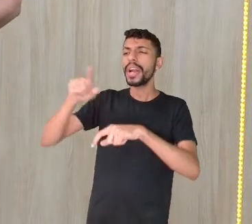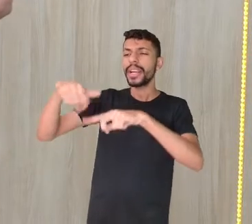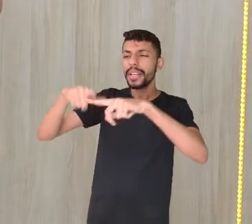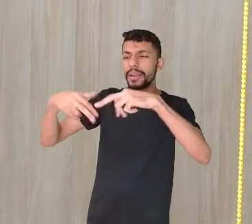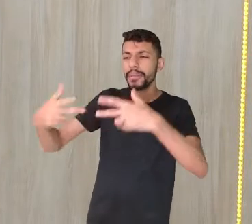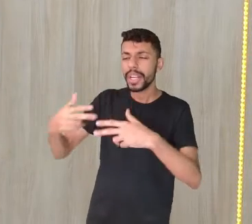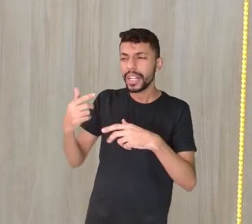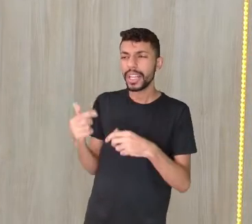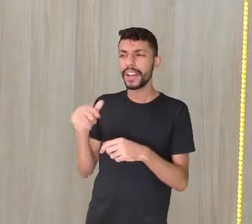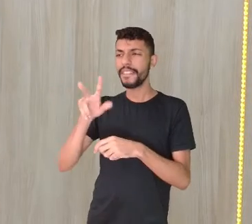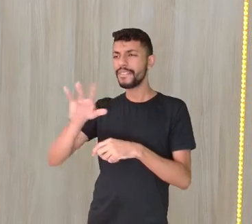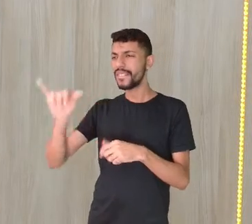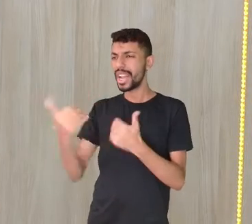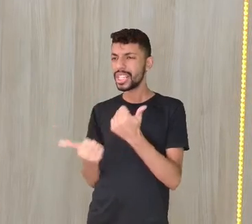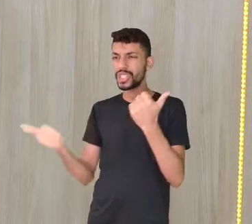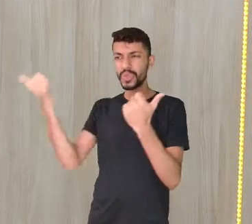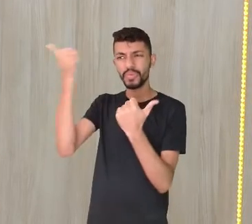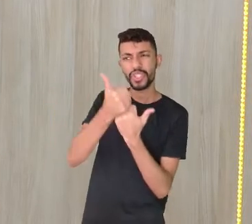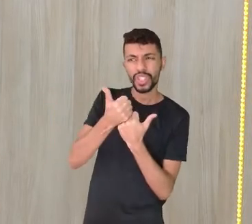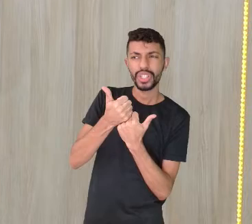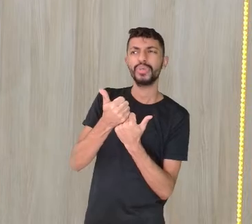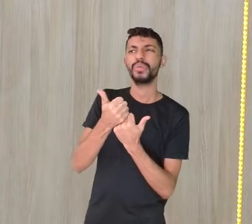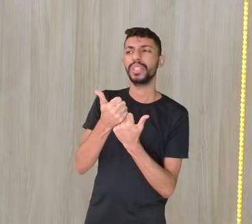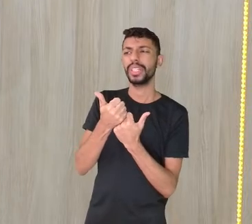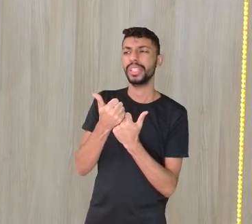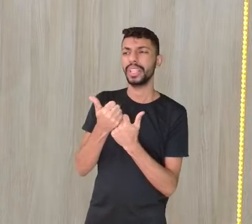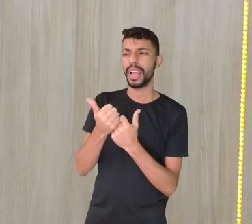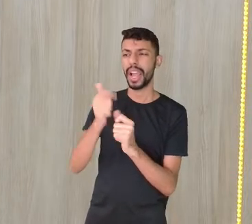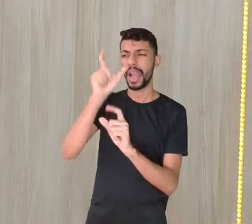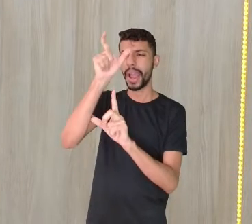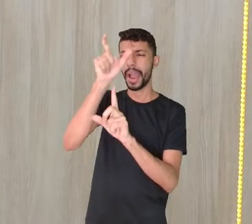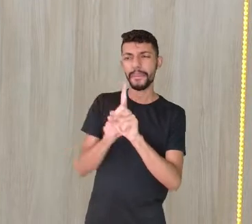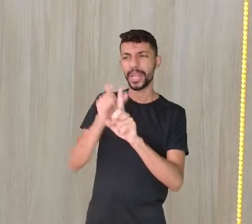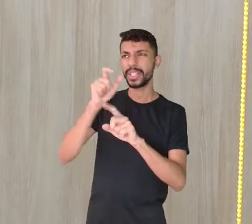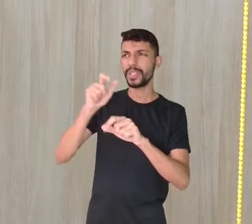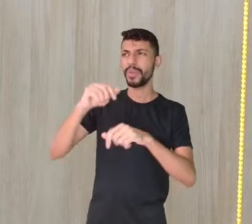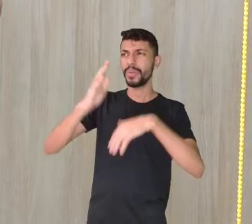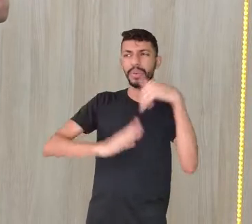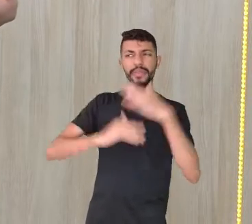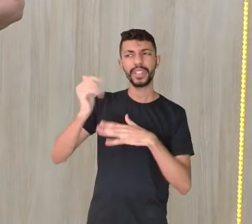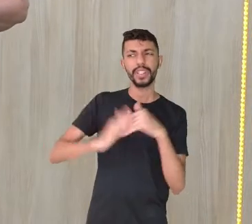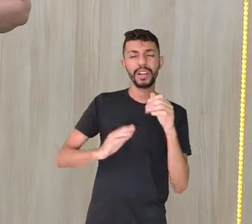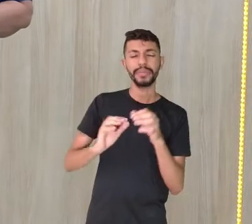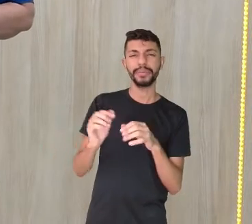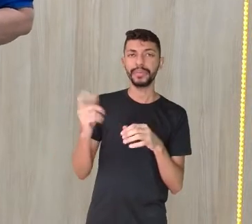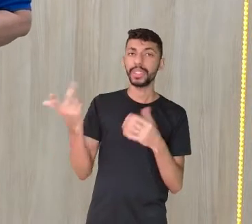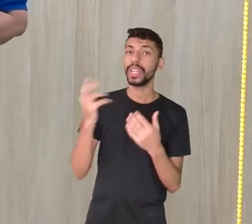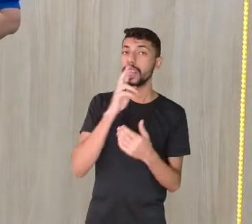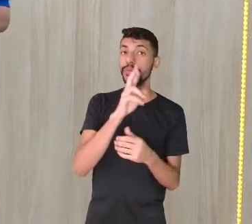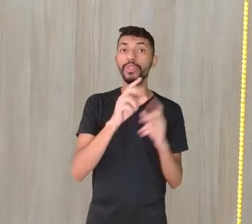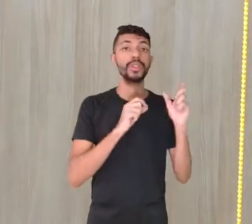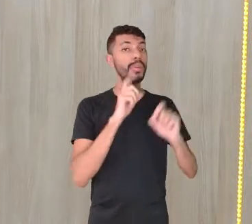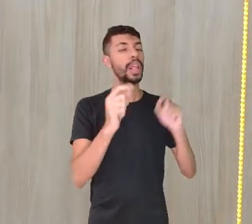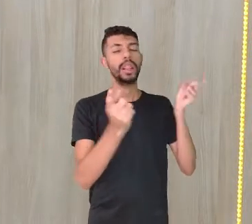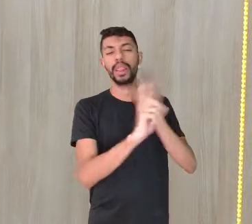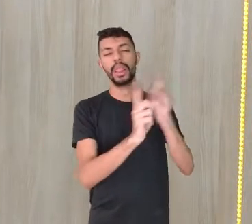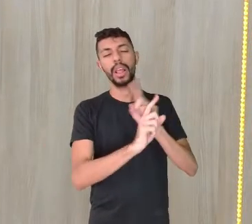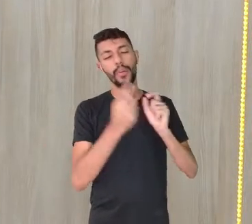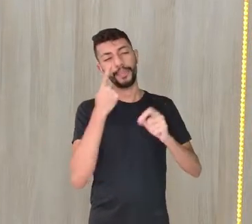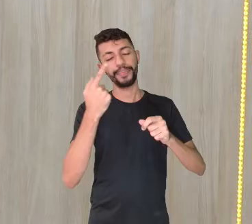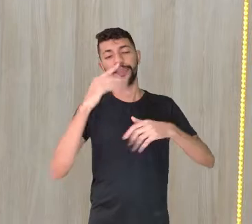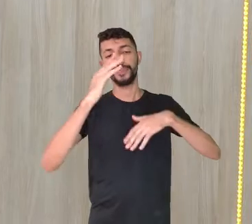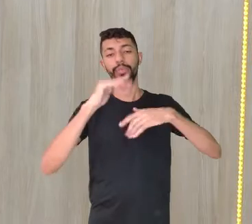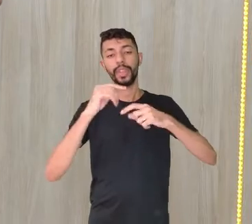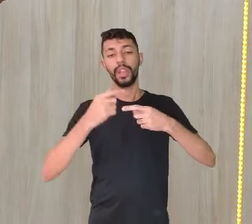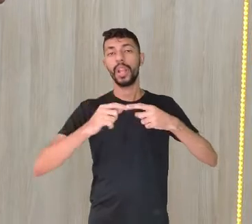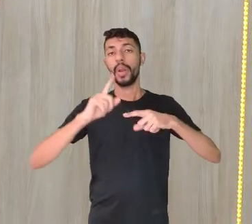André, não vai substituir, né, o analista? E ele diz, não. Esse equipamento ele vai desenvolver